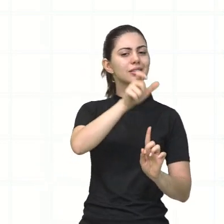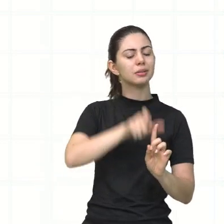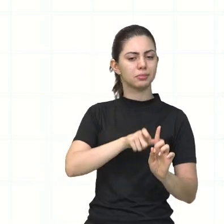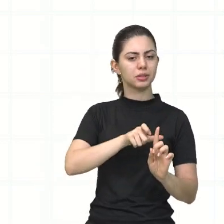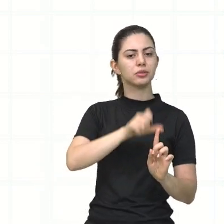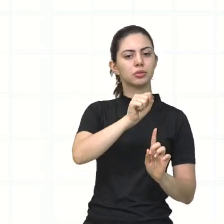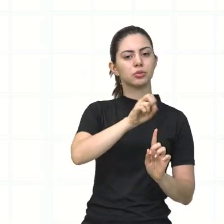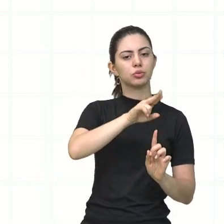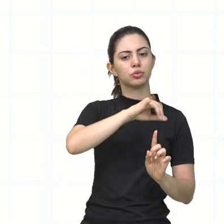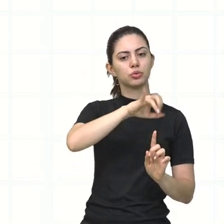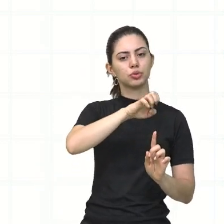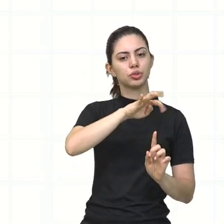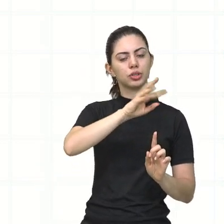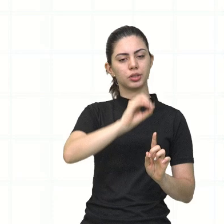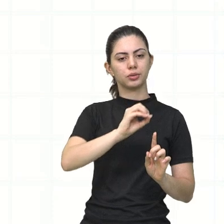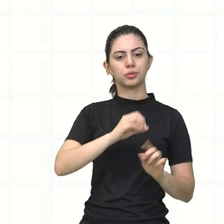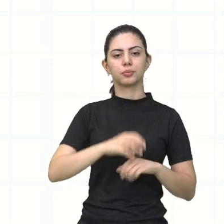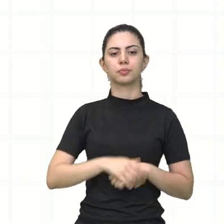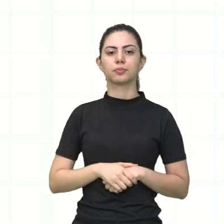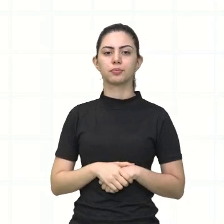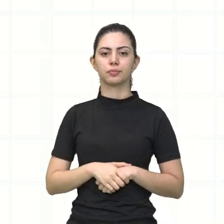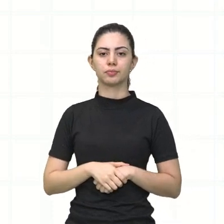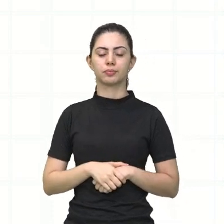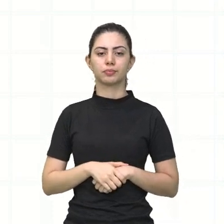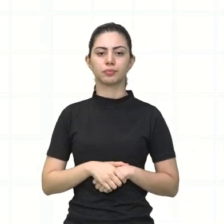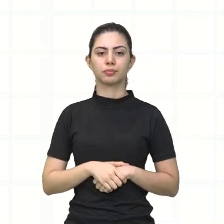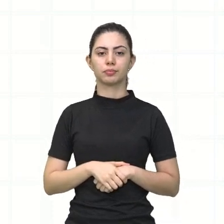do sujeito.